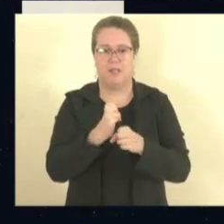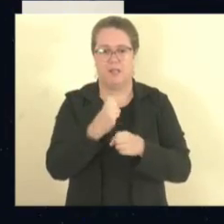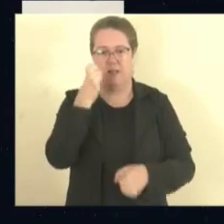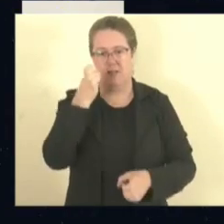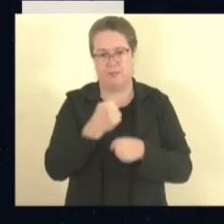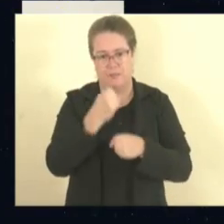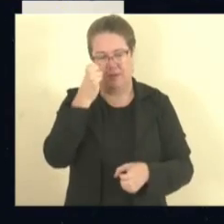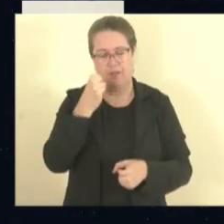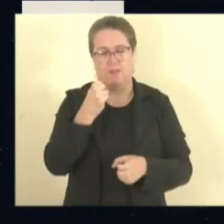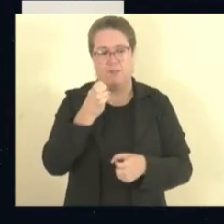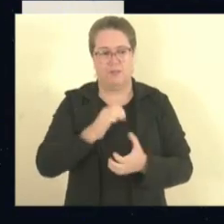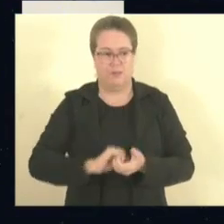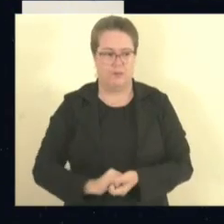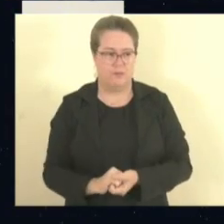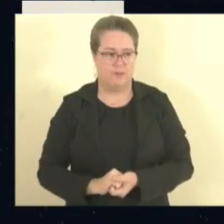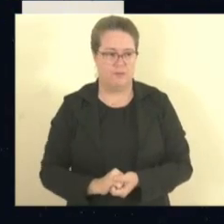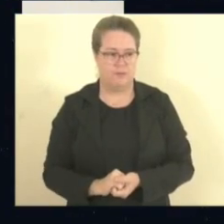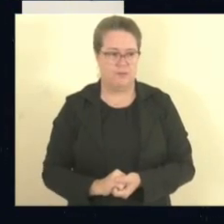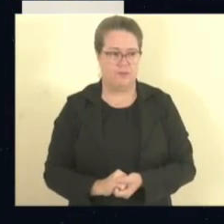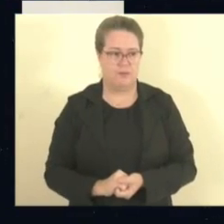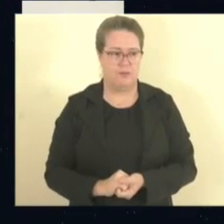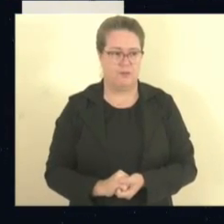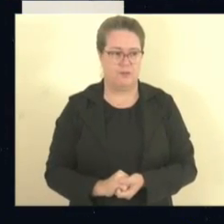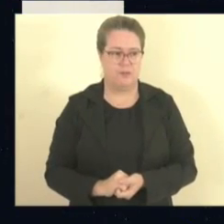Falando que eu vou manter. Ah, não abre.